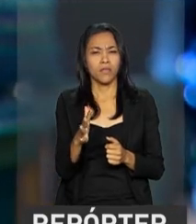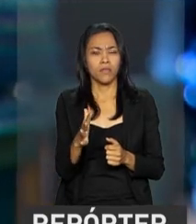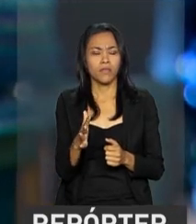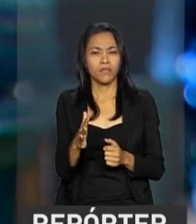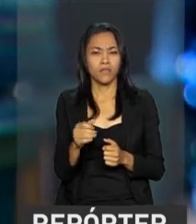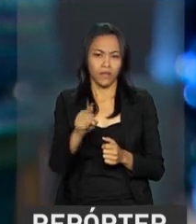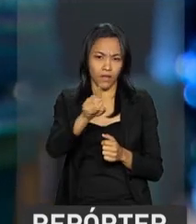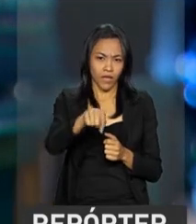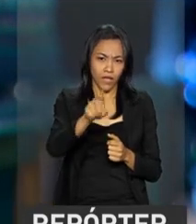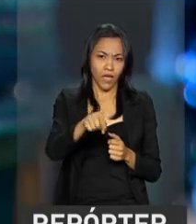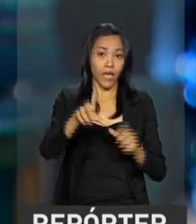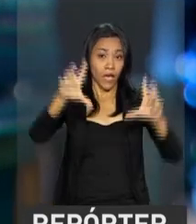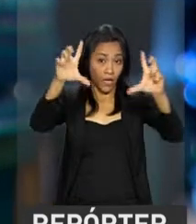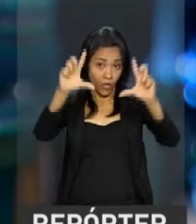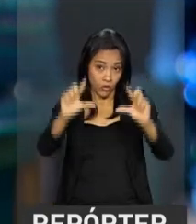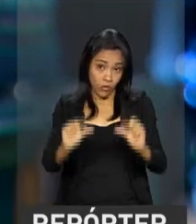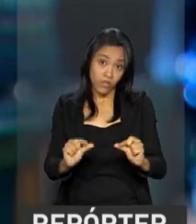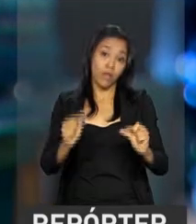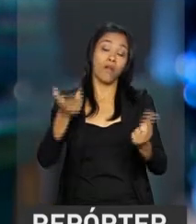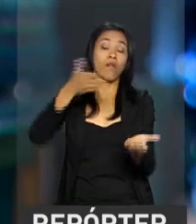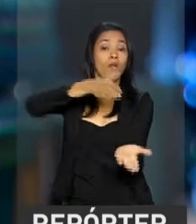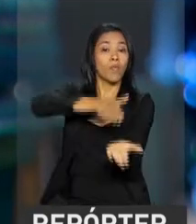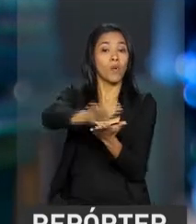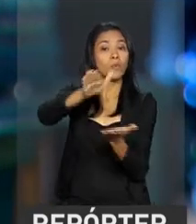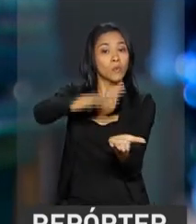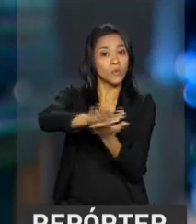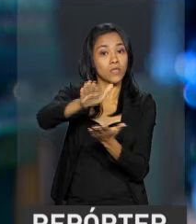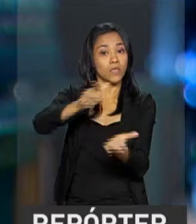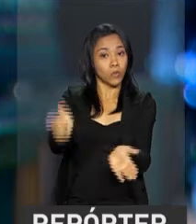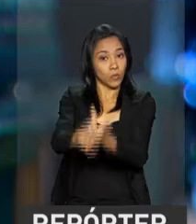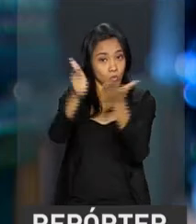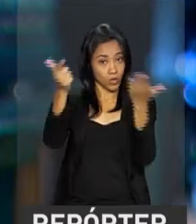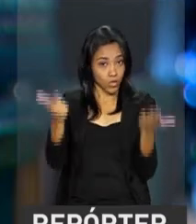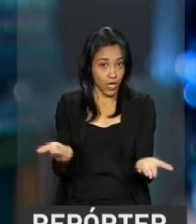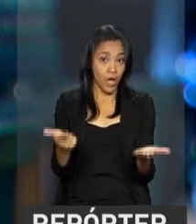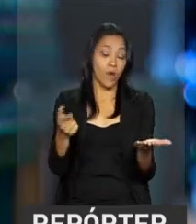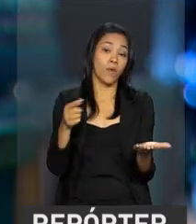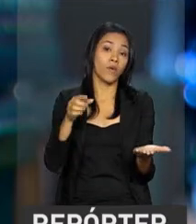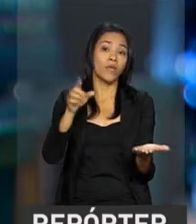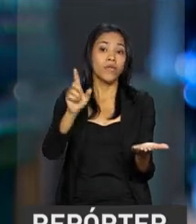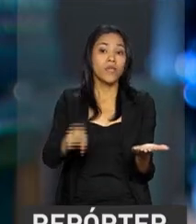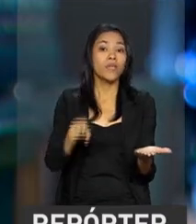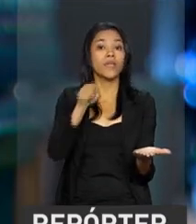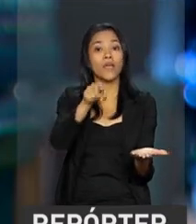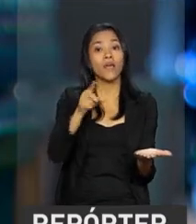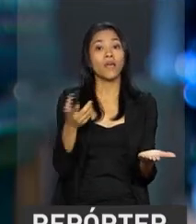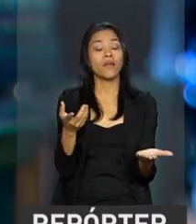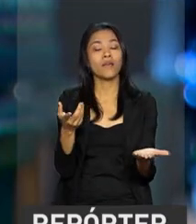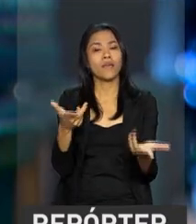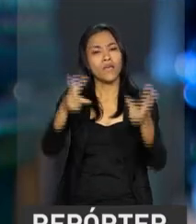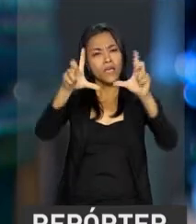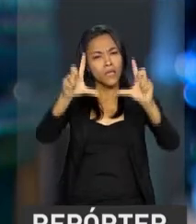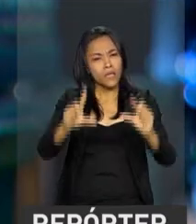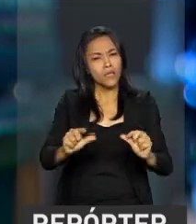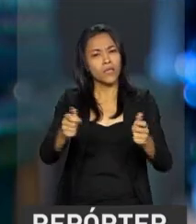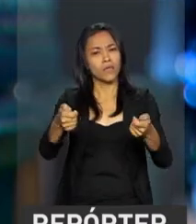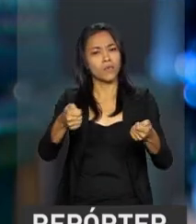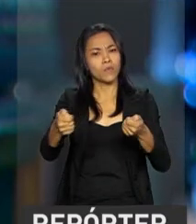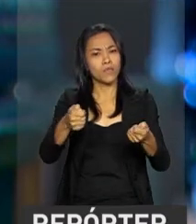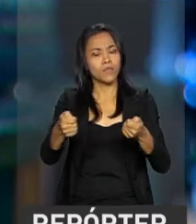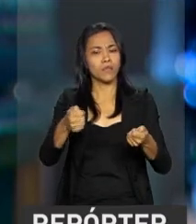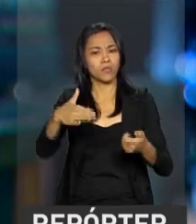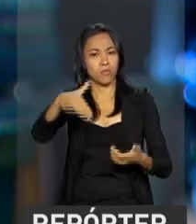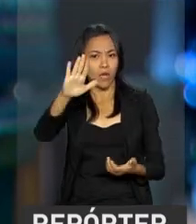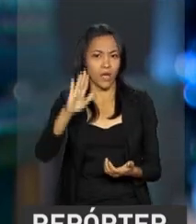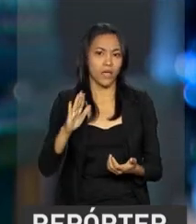a redução na produção deste jornal é associado a isso uma redução de mais